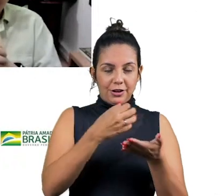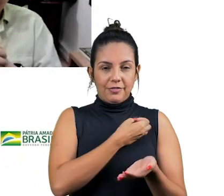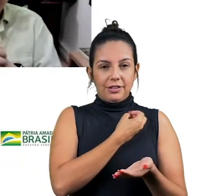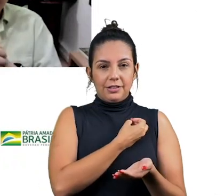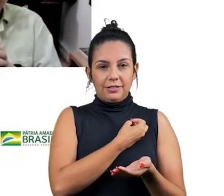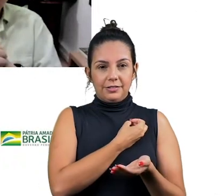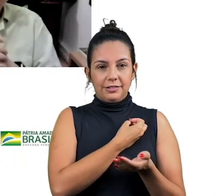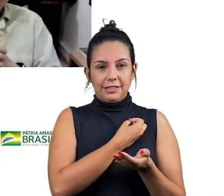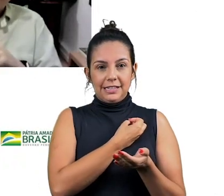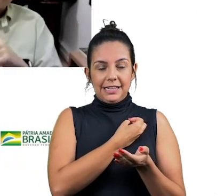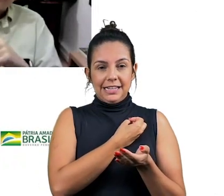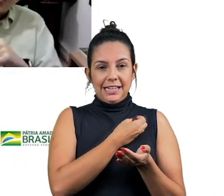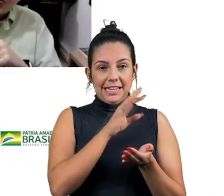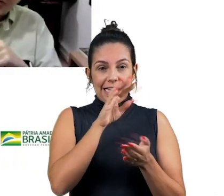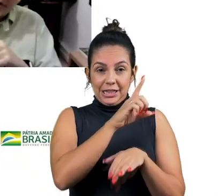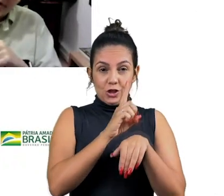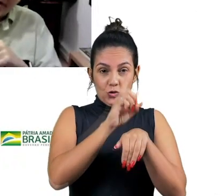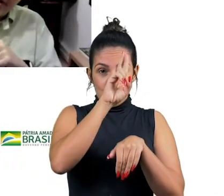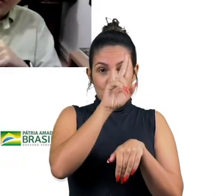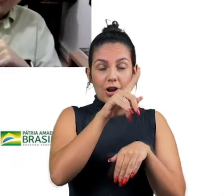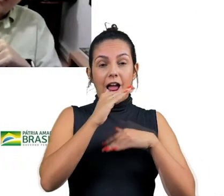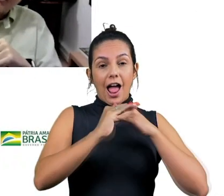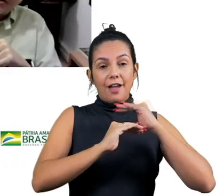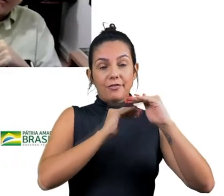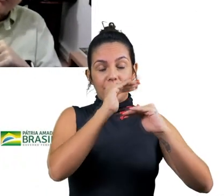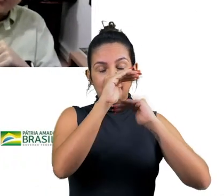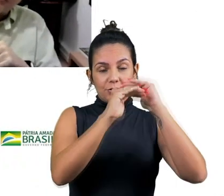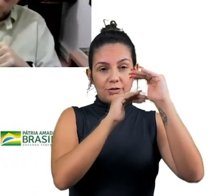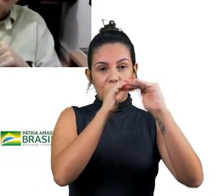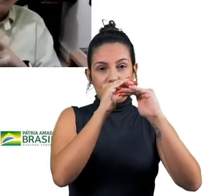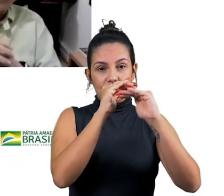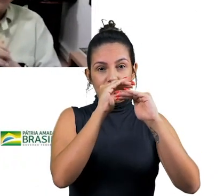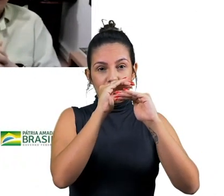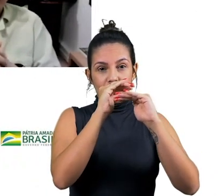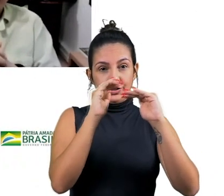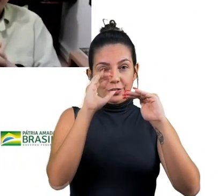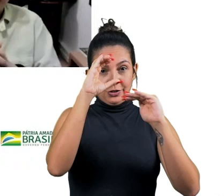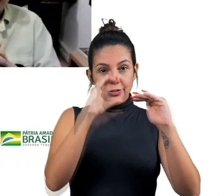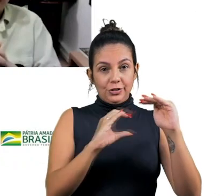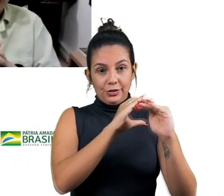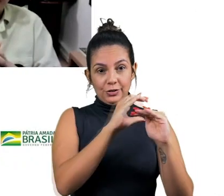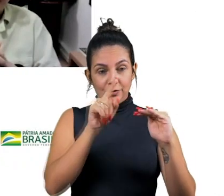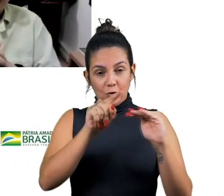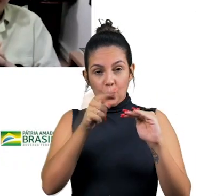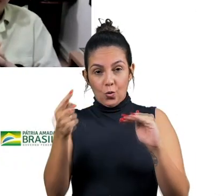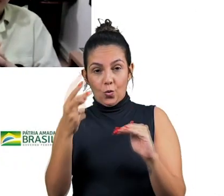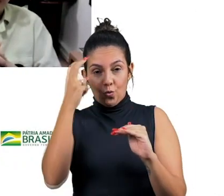A tese de doutorado dele, que é sobre o avanço do cristianismo sobre a cultura helênica.